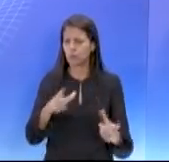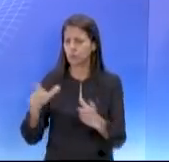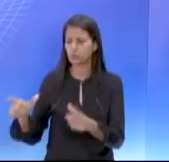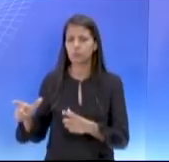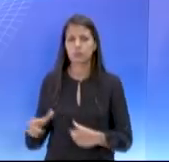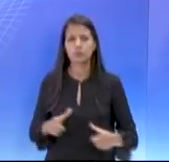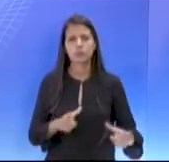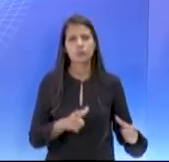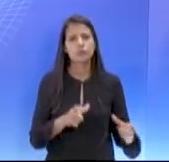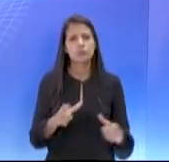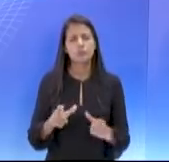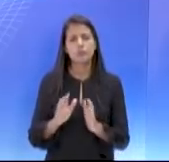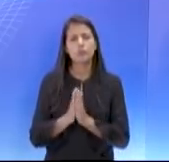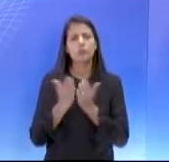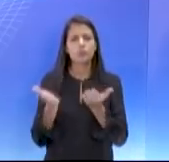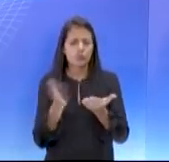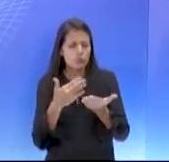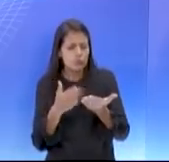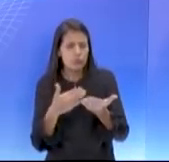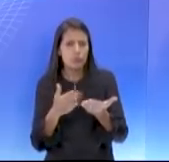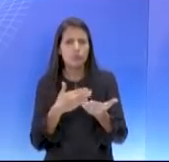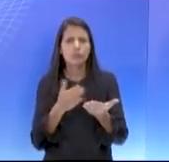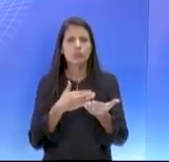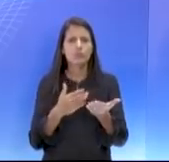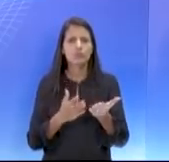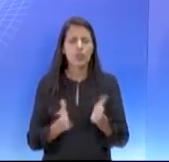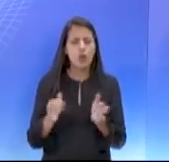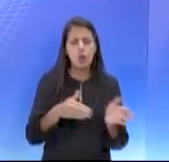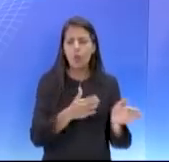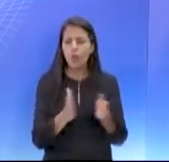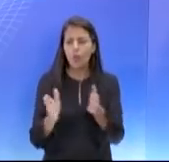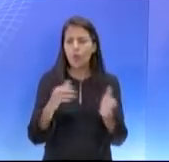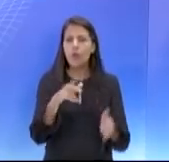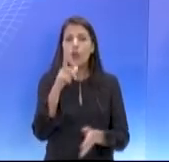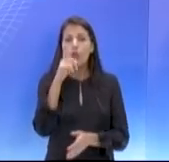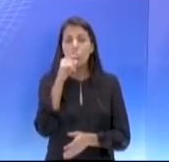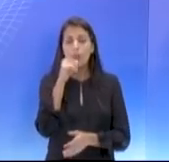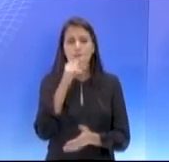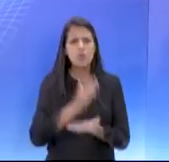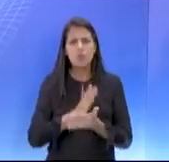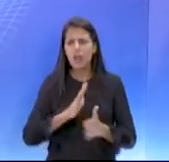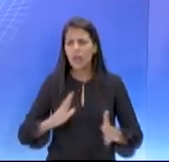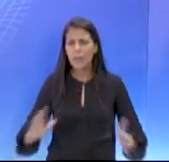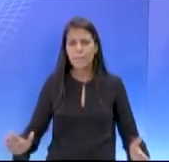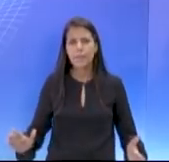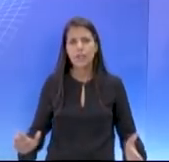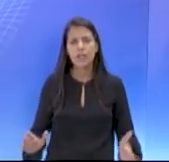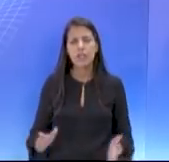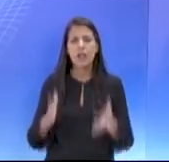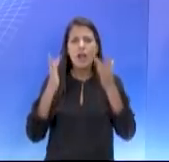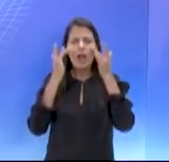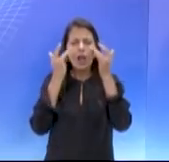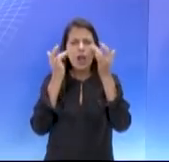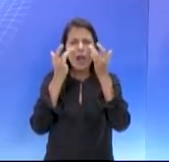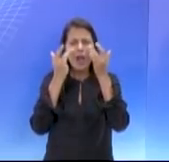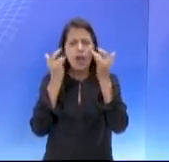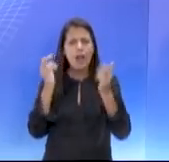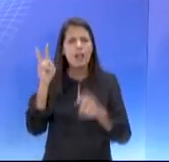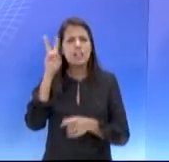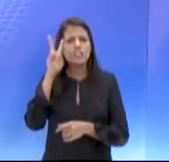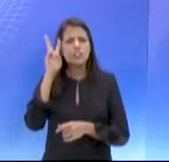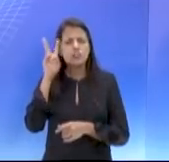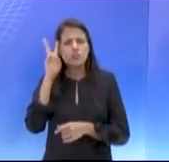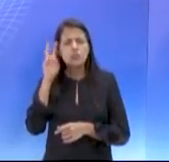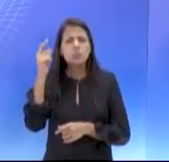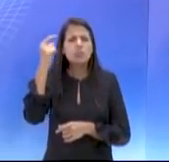os rios para inundar os museus, as bibliotecas. Estão querendo acabar com a história, né? Porque história não é o estudo do passado, não é a